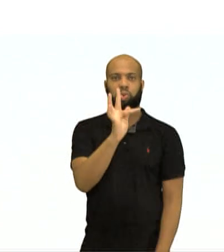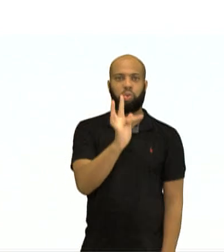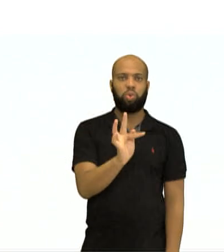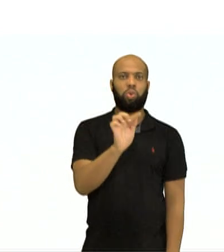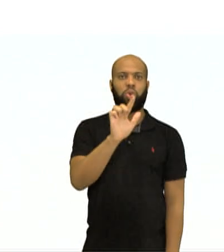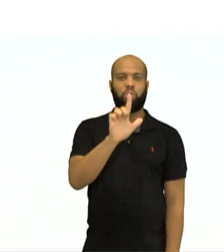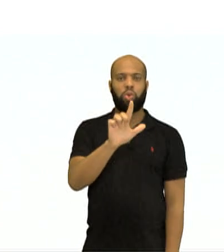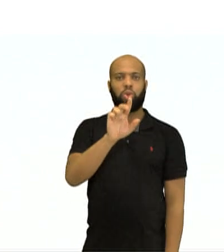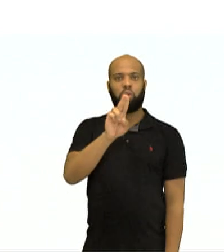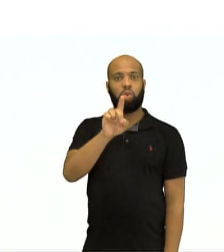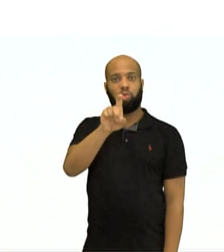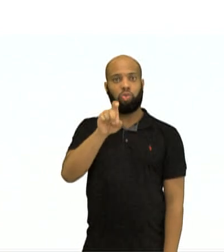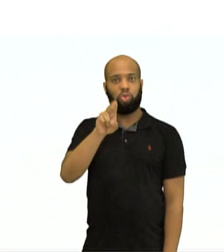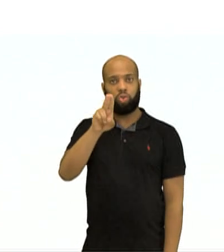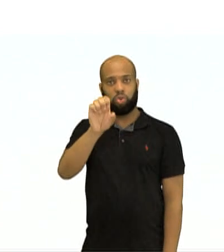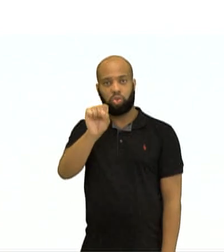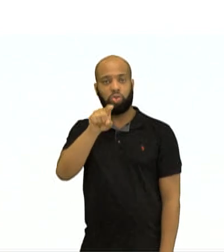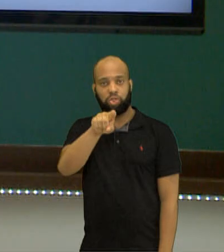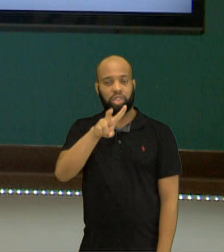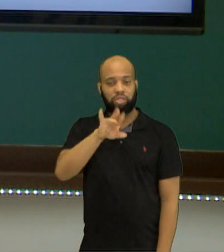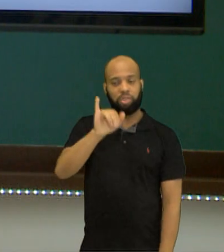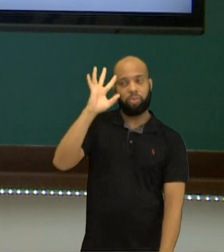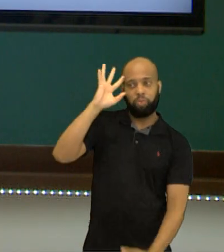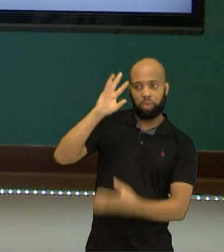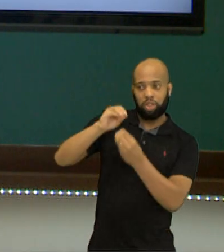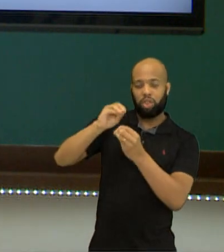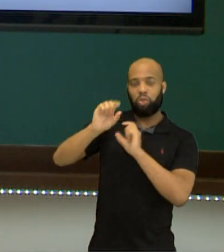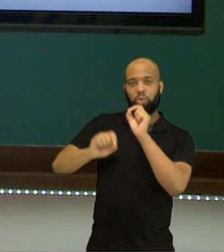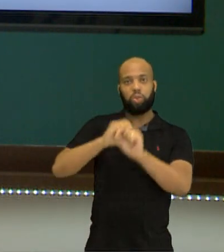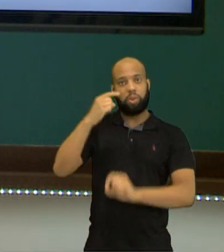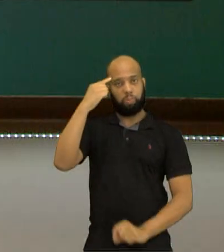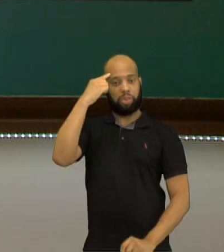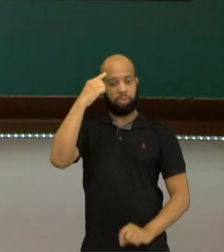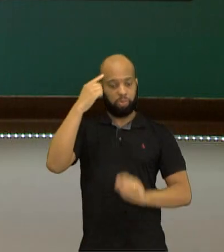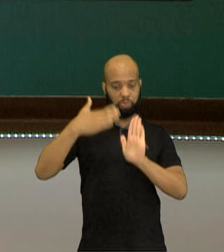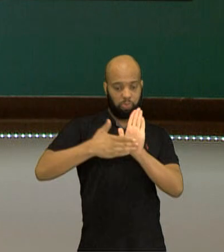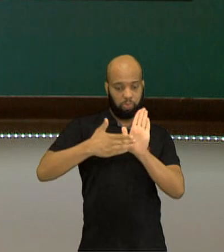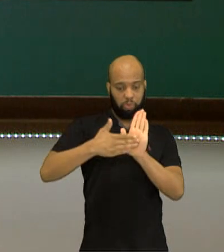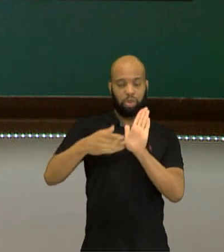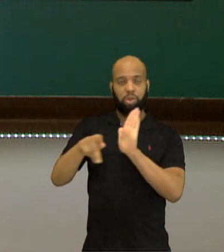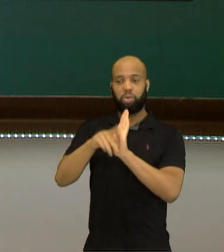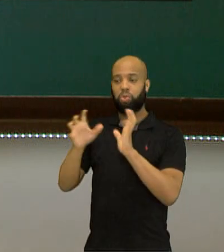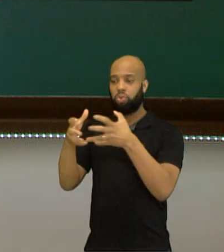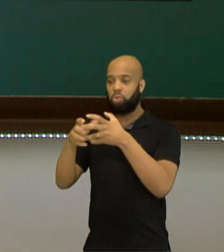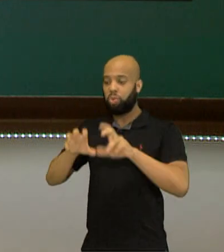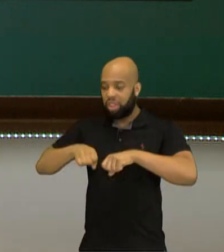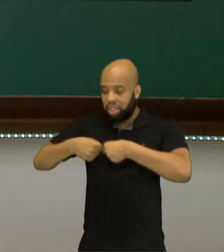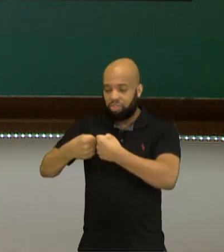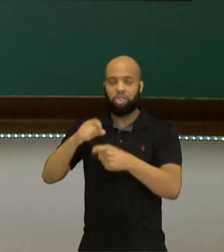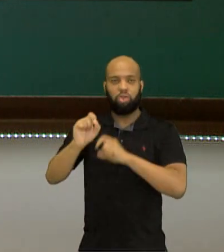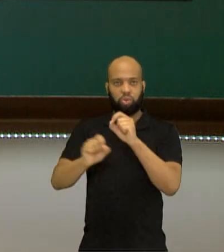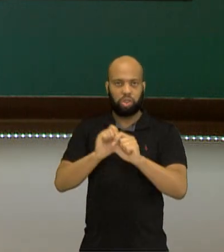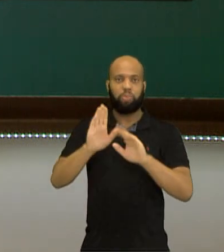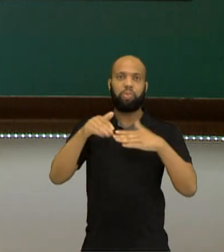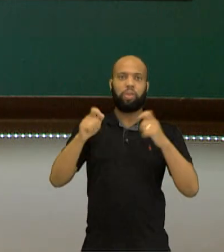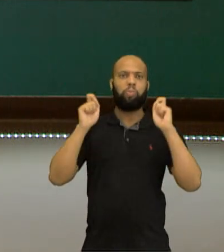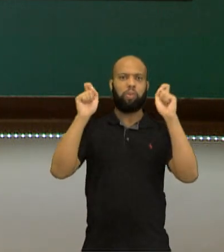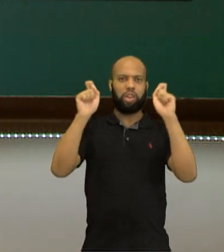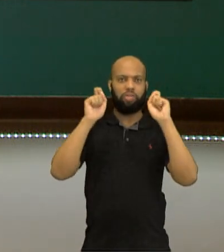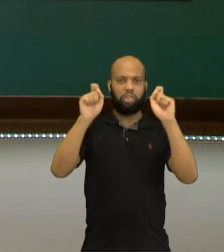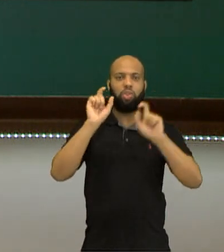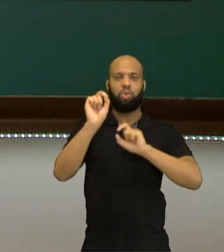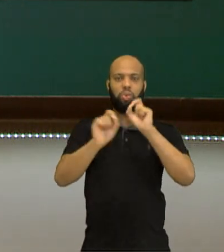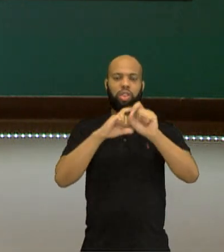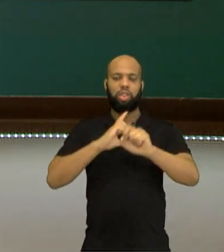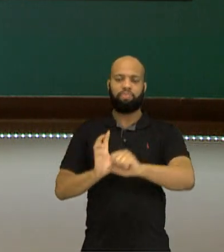possam compreender, né, qual a ideia proposta pelo grupo, o que eles defendem. O manifesto, gente, é quando uma pessoa se coloca à